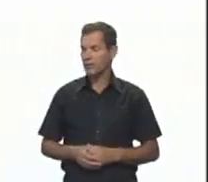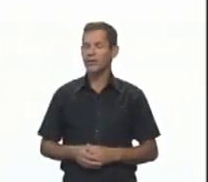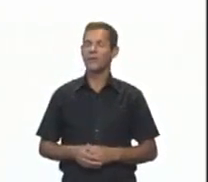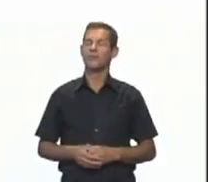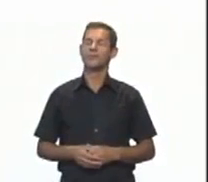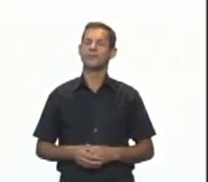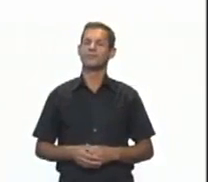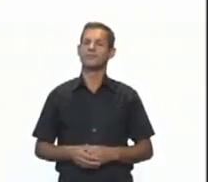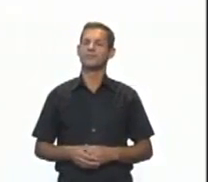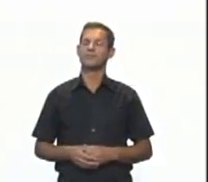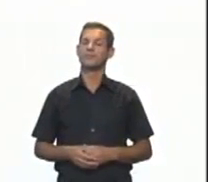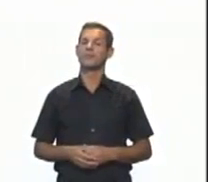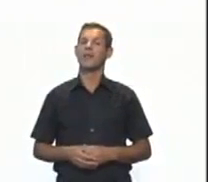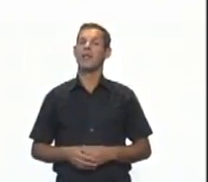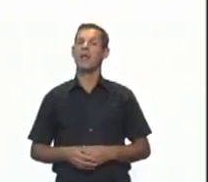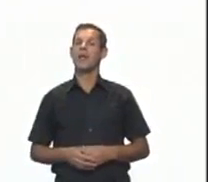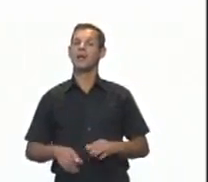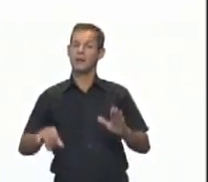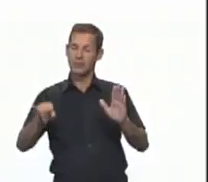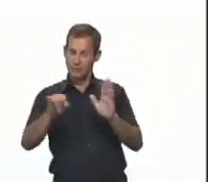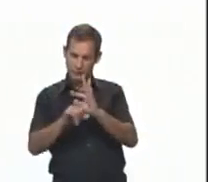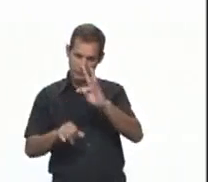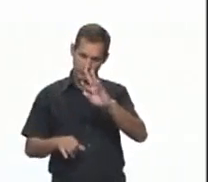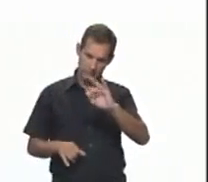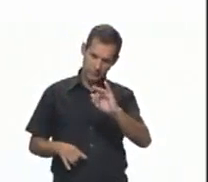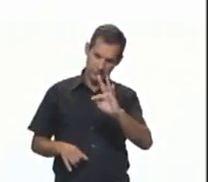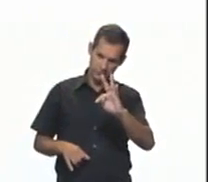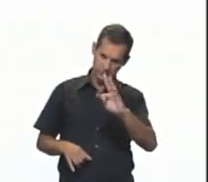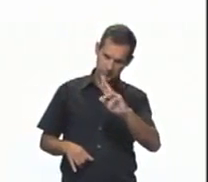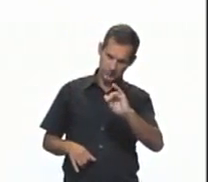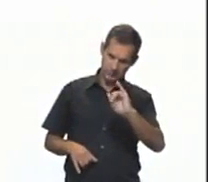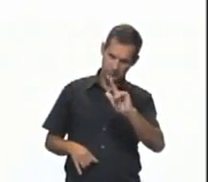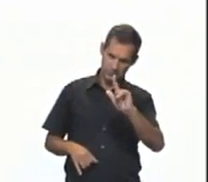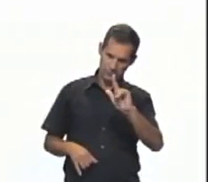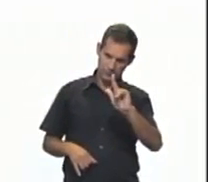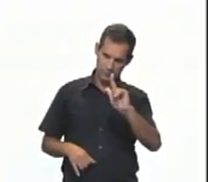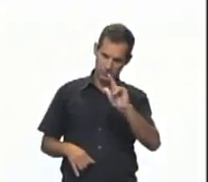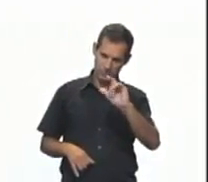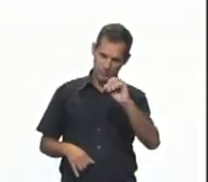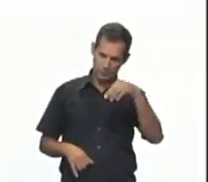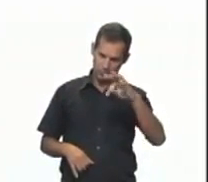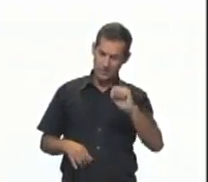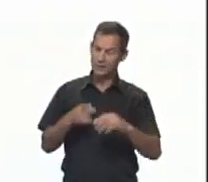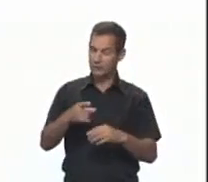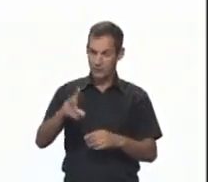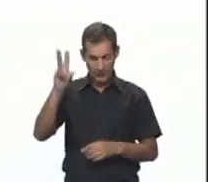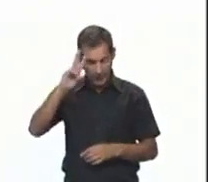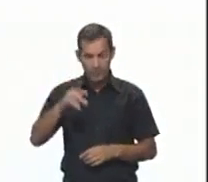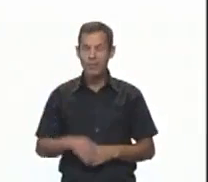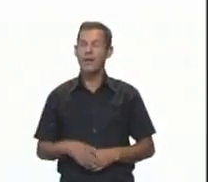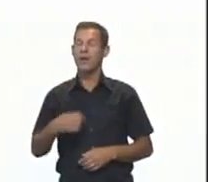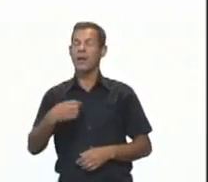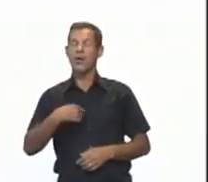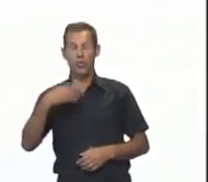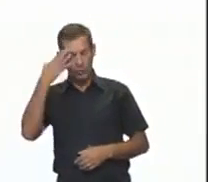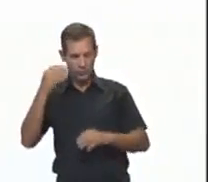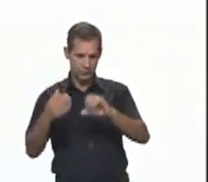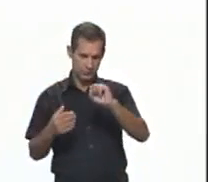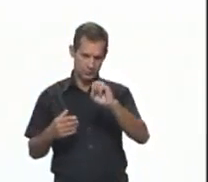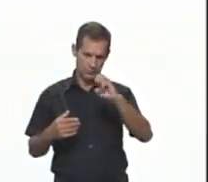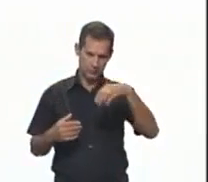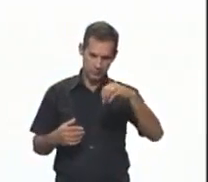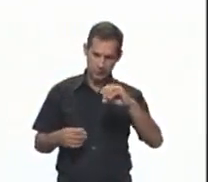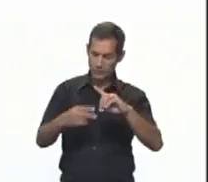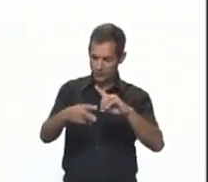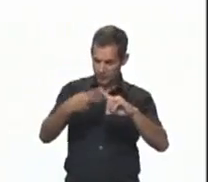acima. Uma identidade trigonométrica que é necessário que você relembre é a seguinte: eu sei que seno ao